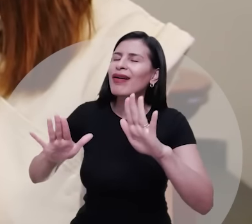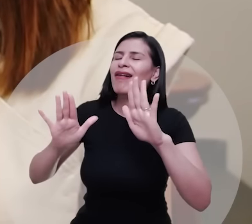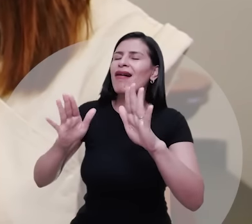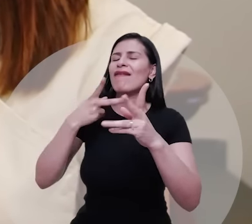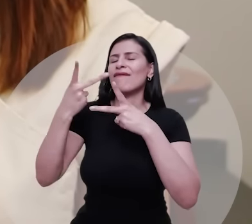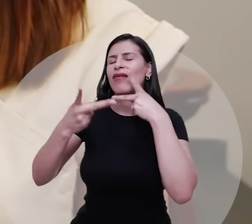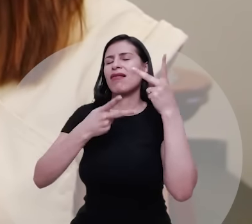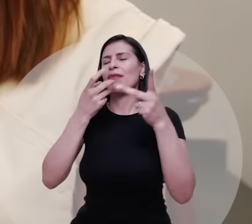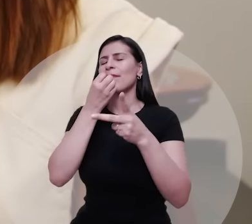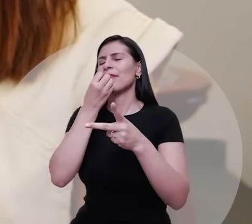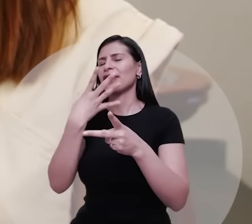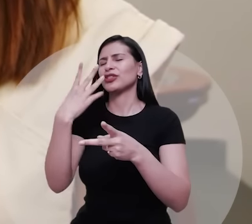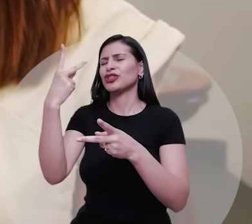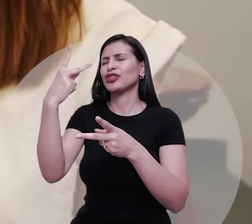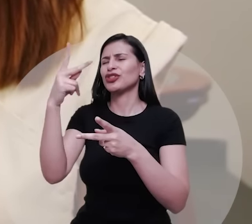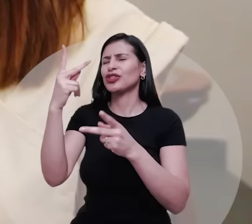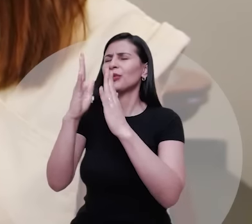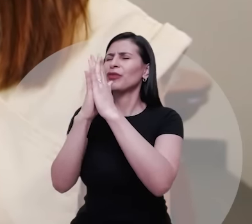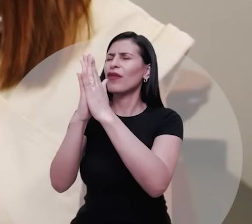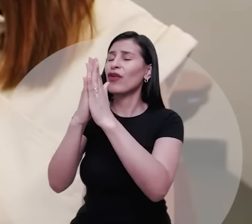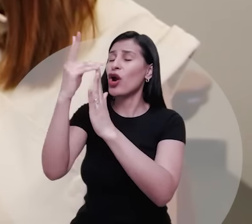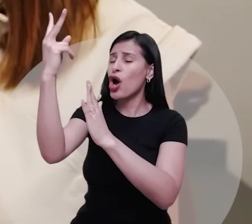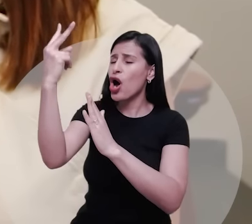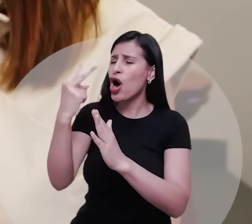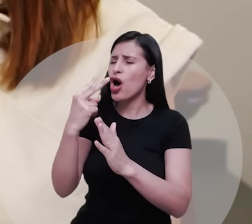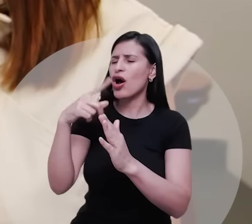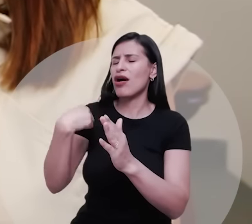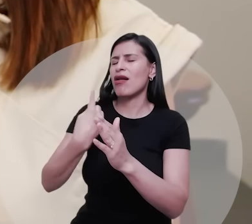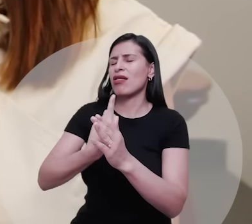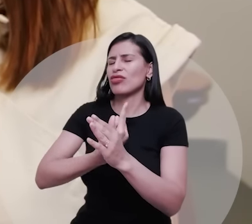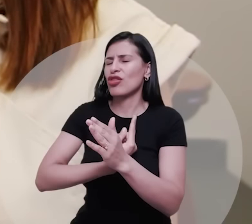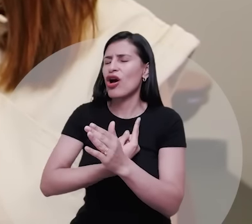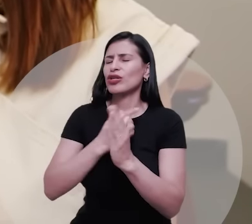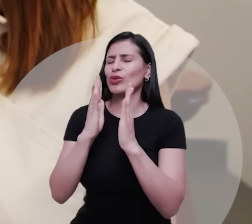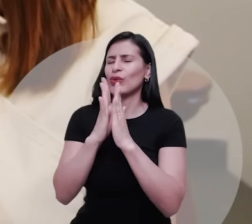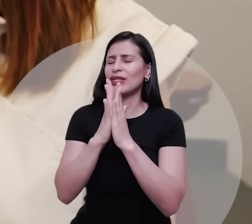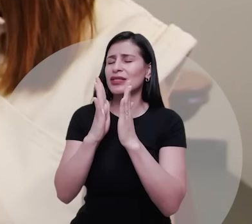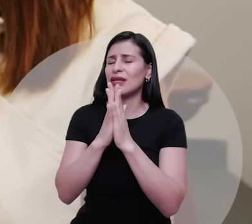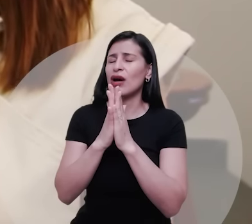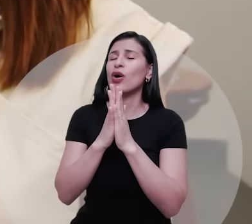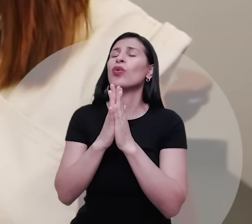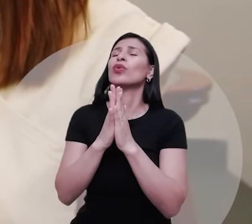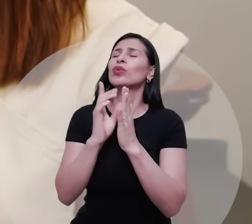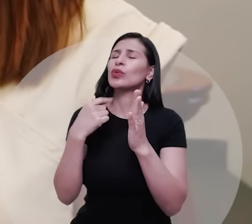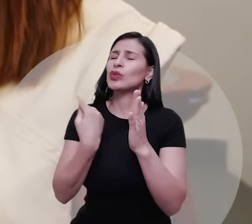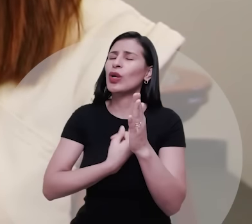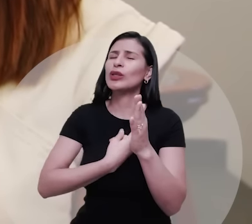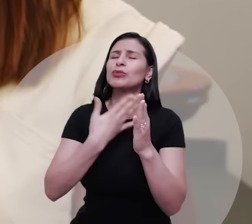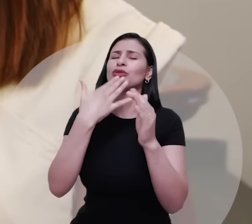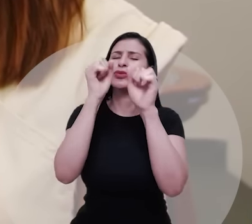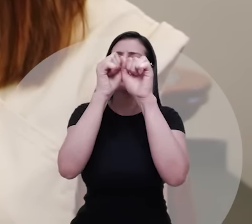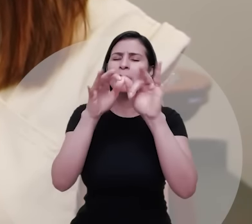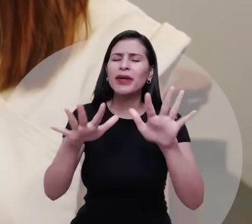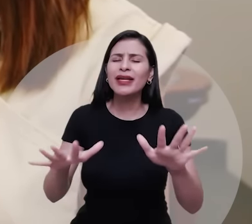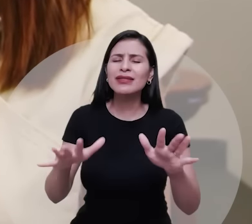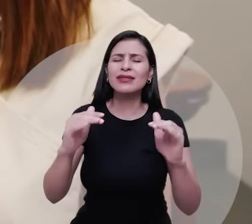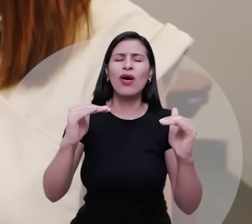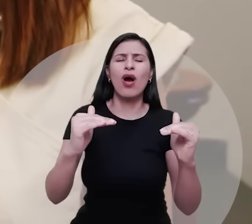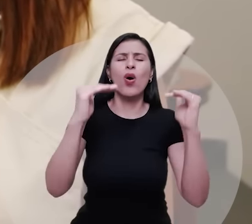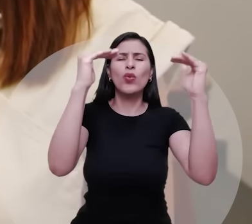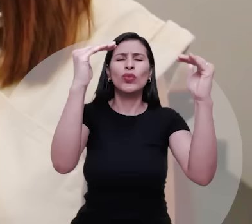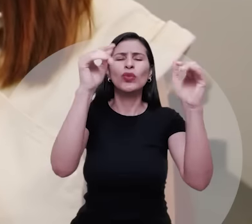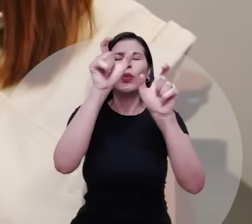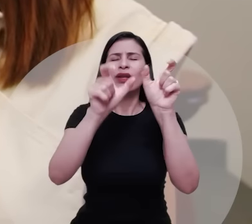Acolhe, Senhor, a nossa oração quando clamamos pelas autoridades dos nossos estados, do nosso país e do